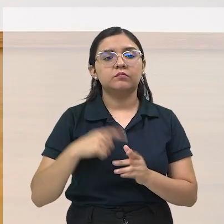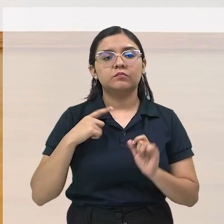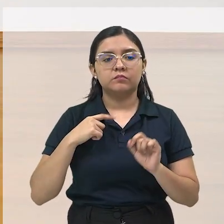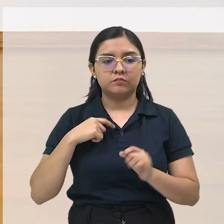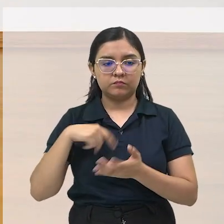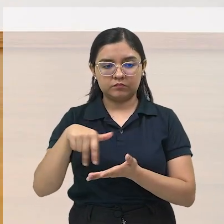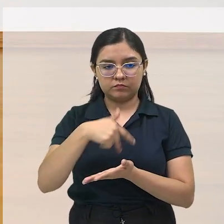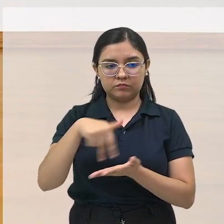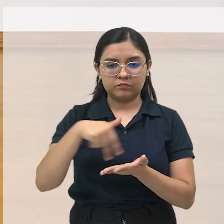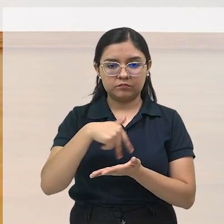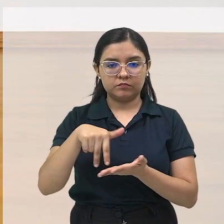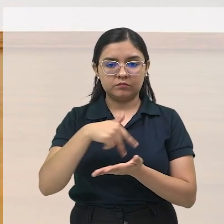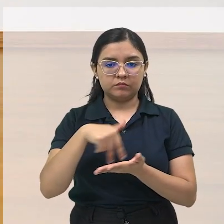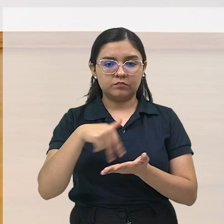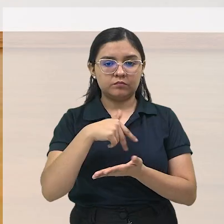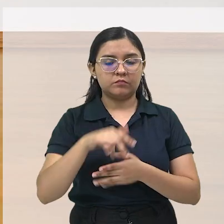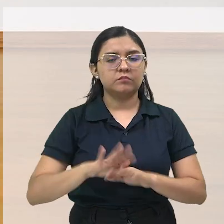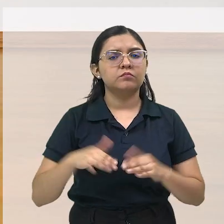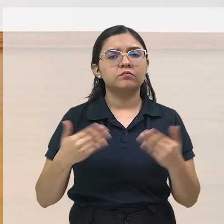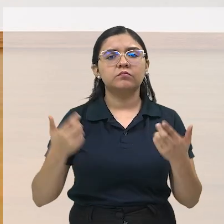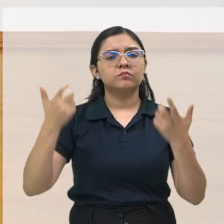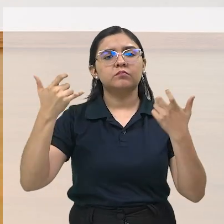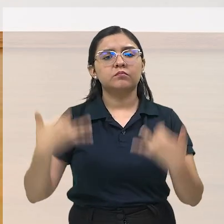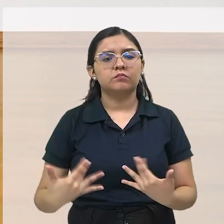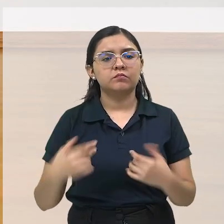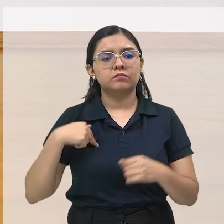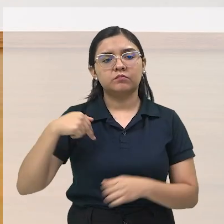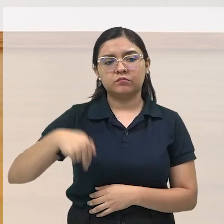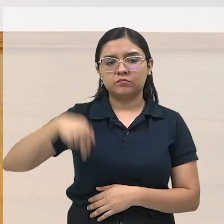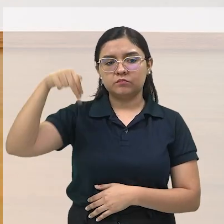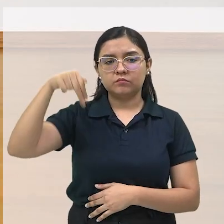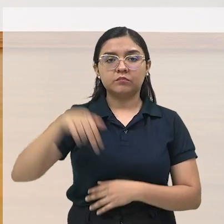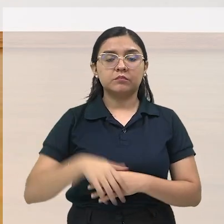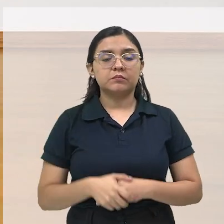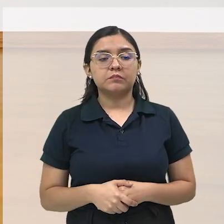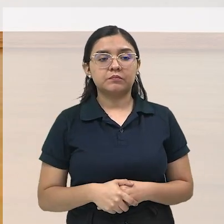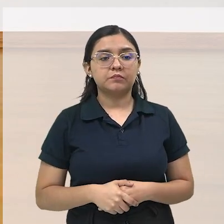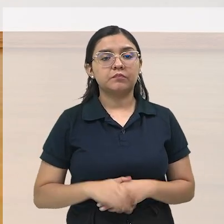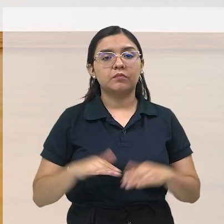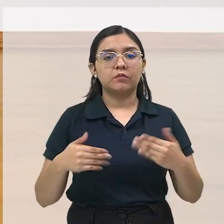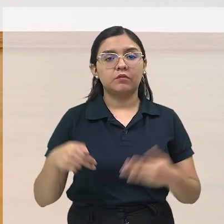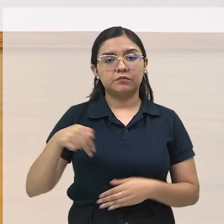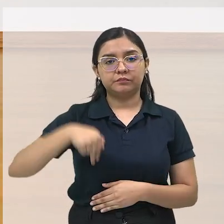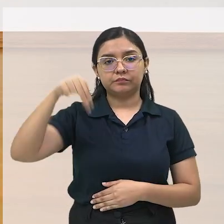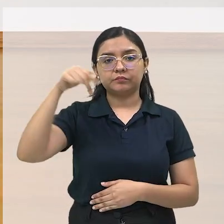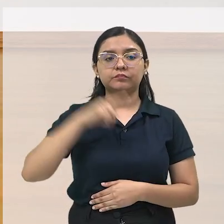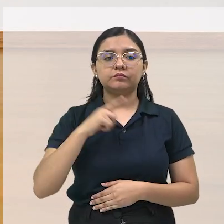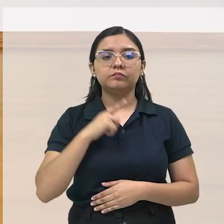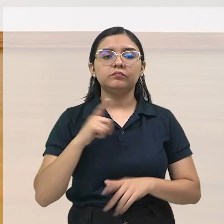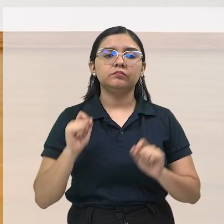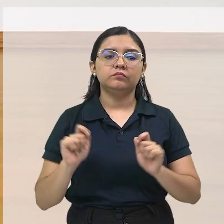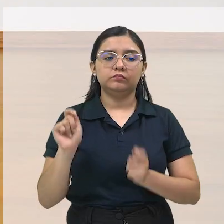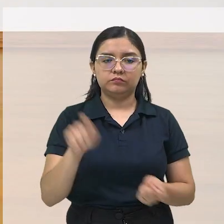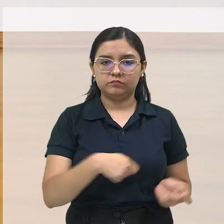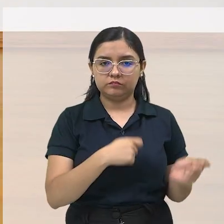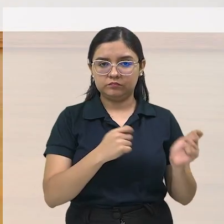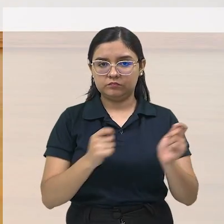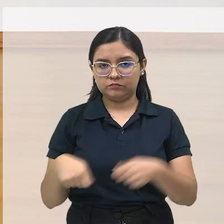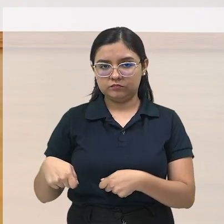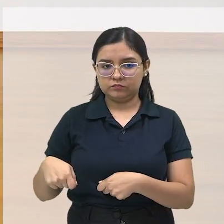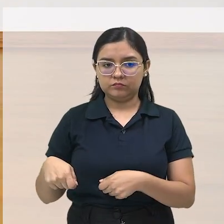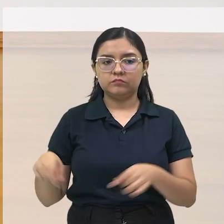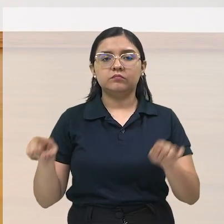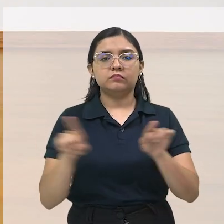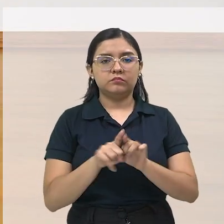lá em cima. Vamos lembrar o que a gente falou sobre a região norte? Na região norte nós temos carimbó,